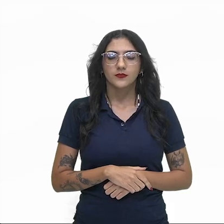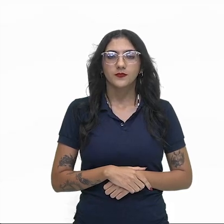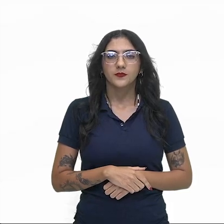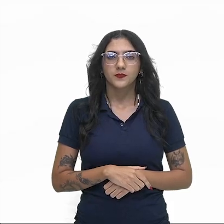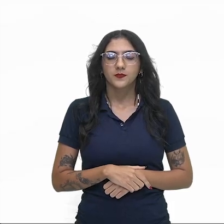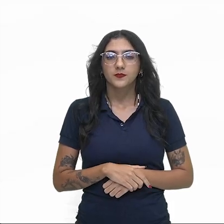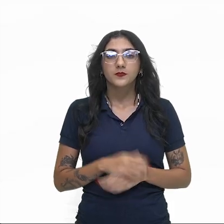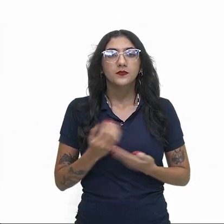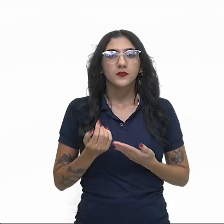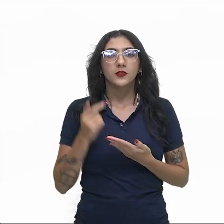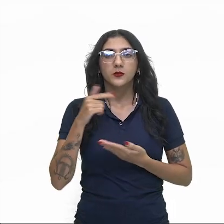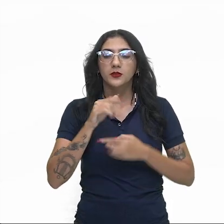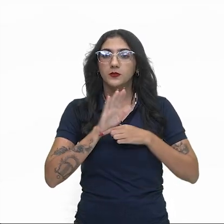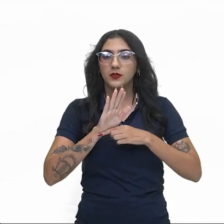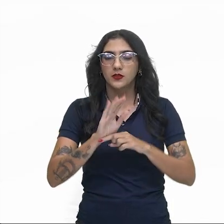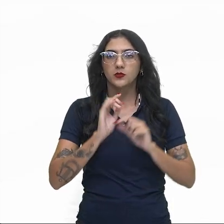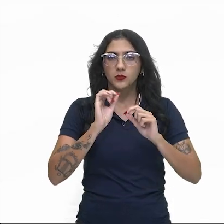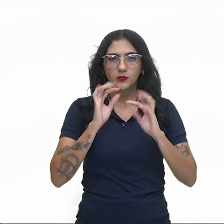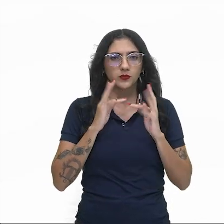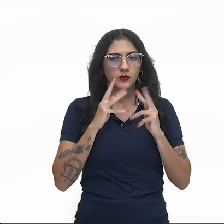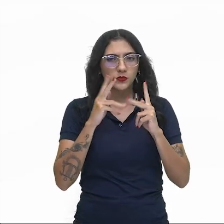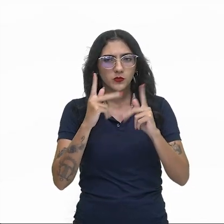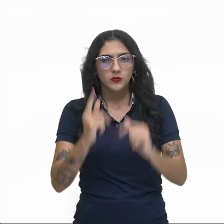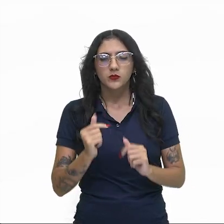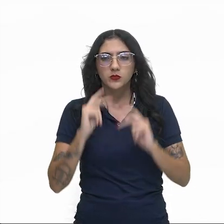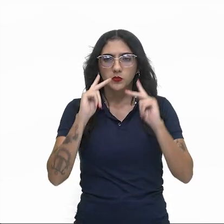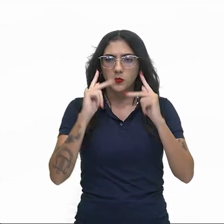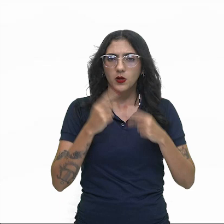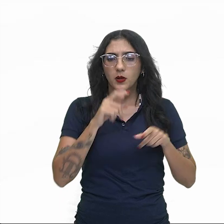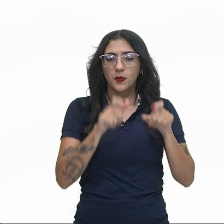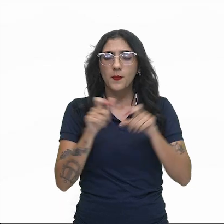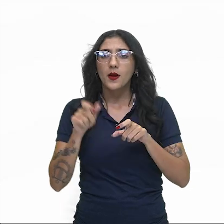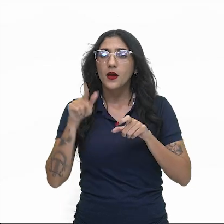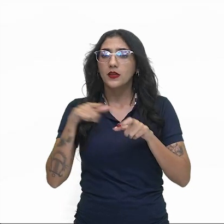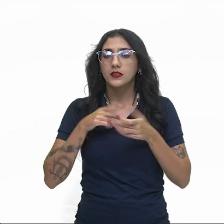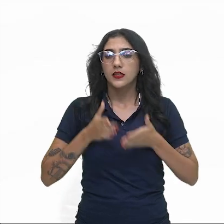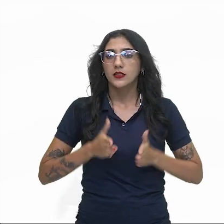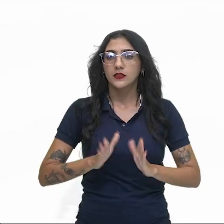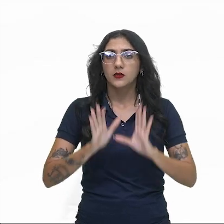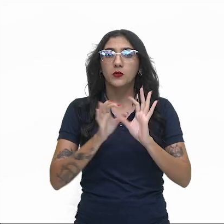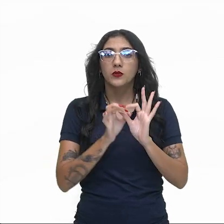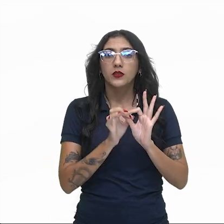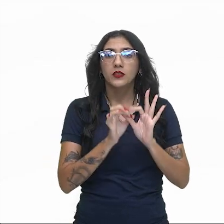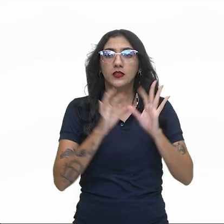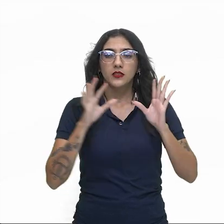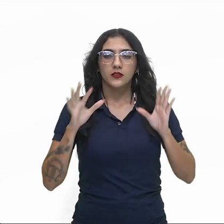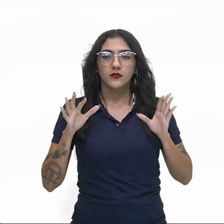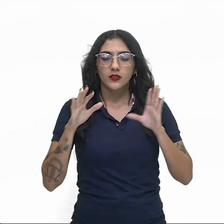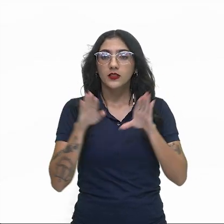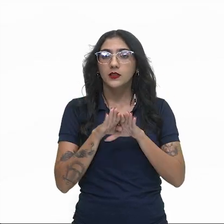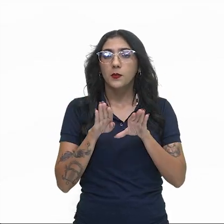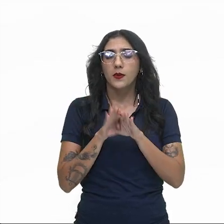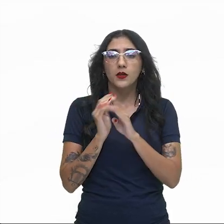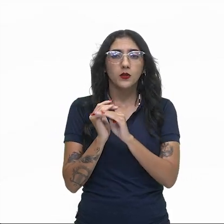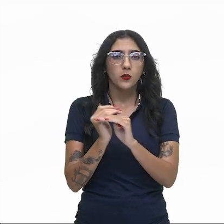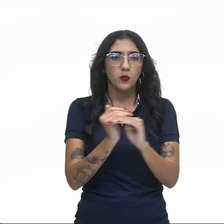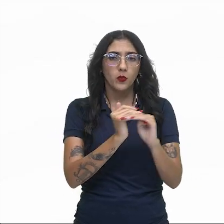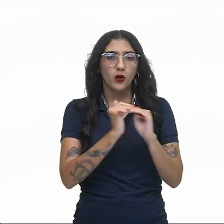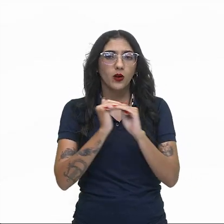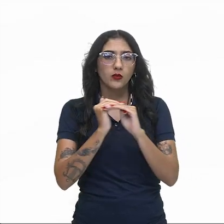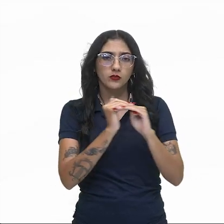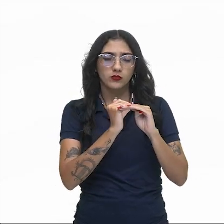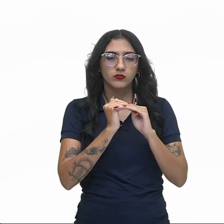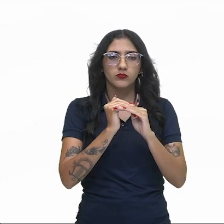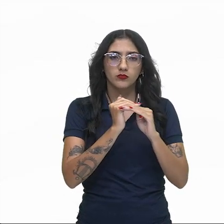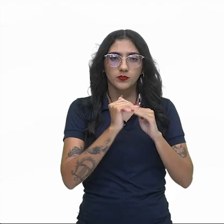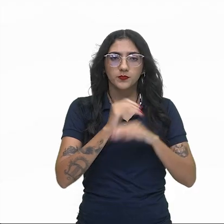Ele mostra aí que todo ser humano, ele nasceu livre e igual em